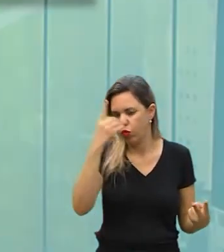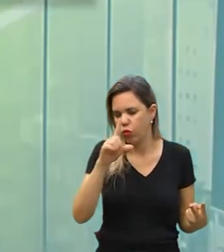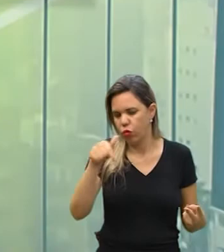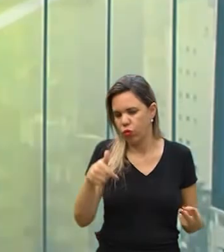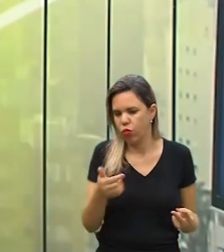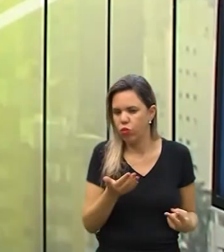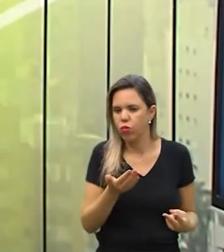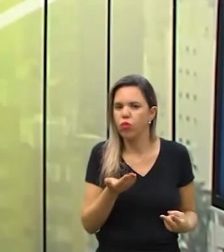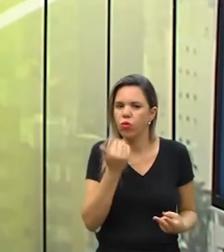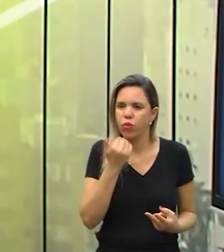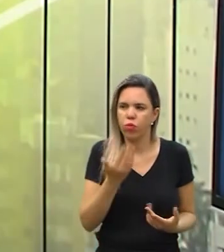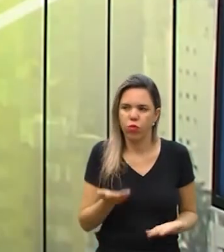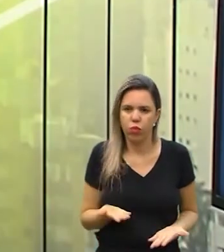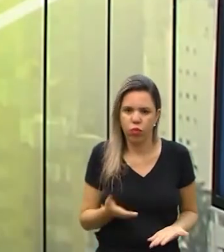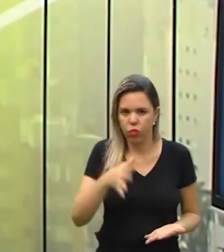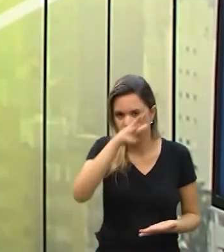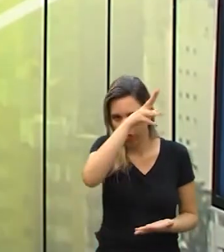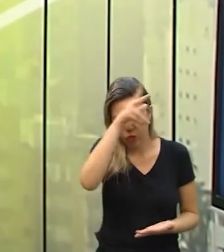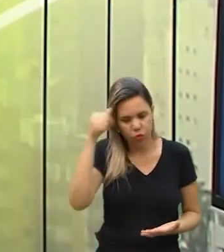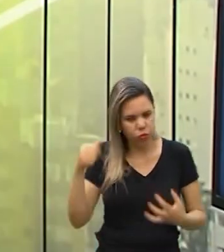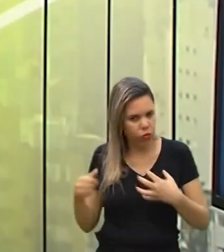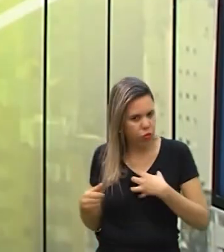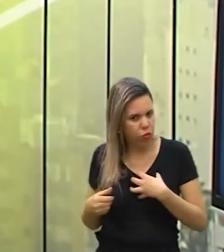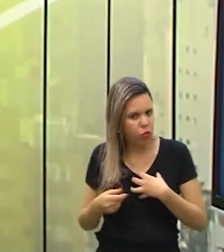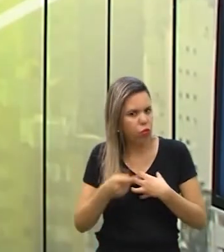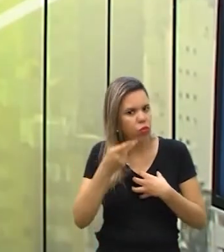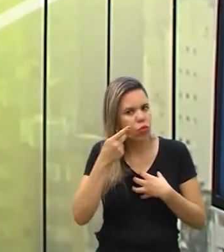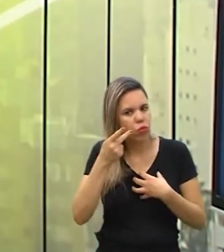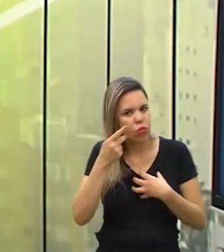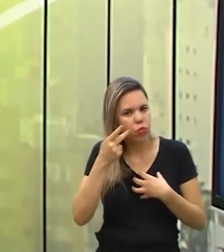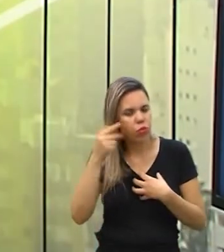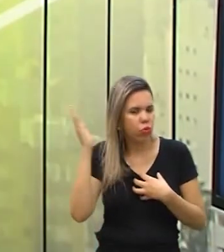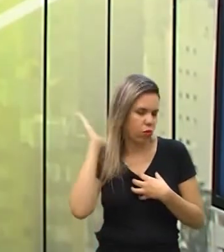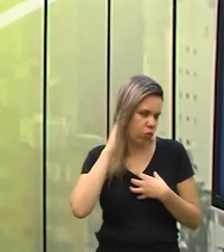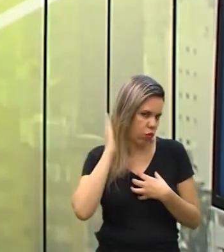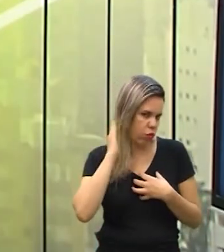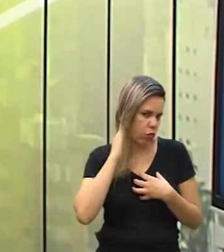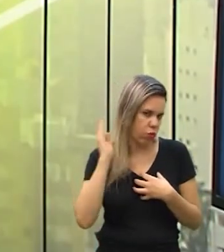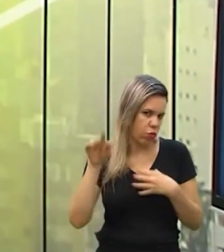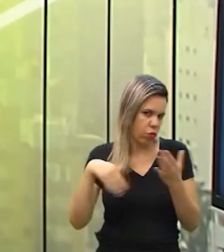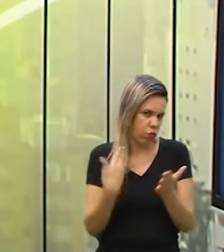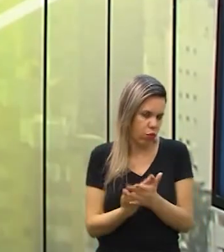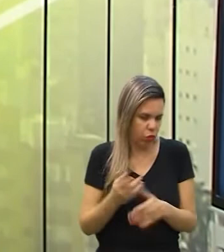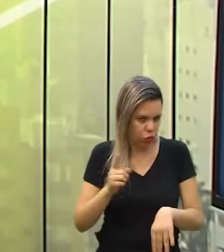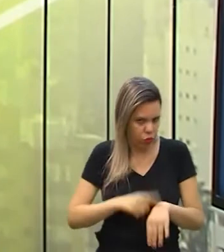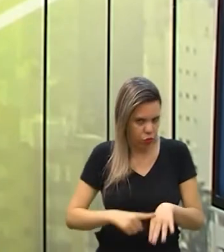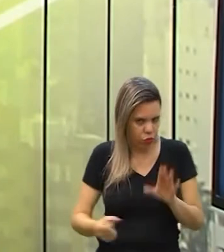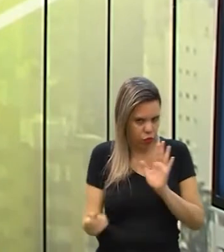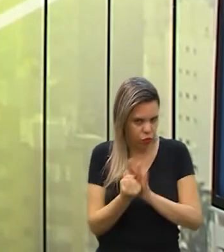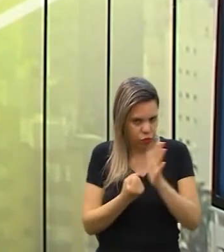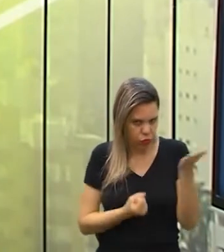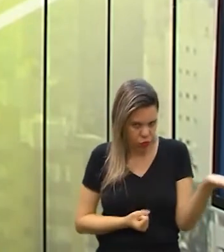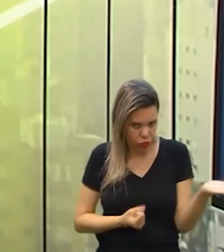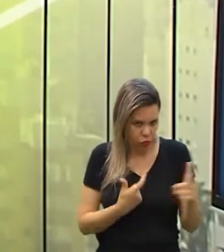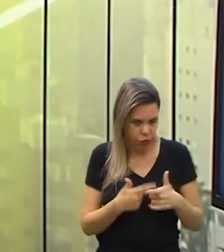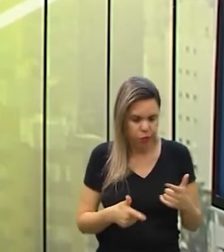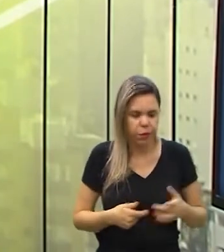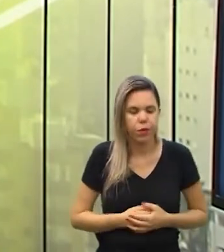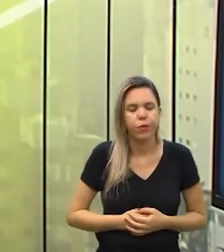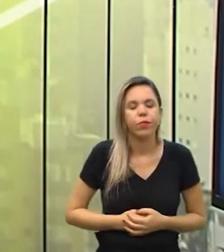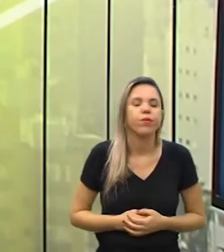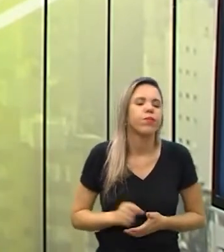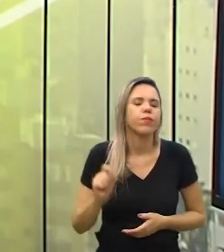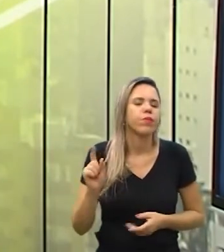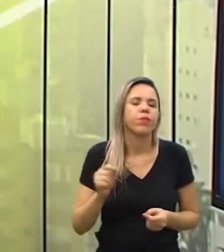a ingestão. Amazonas, Bahia, Ceará e Pará foram os estados que até o momento registraram esses casos. O que é